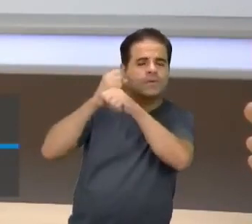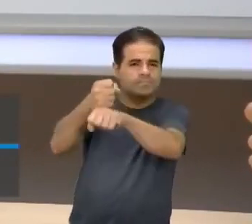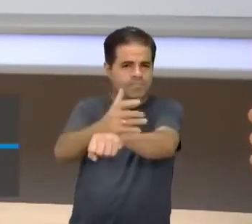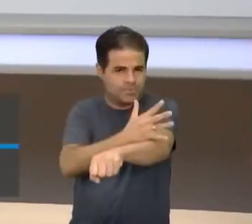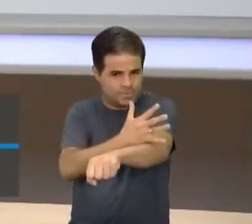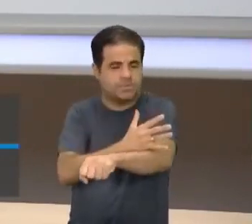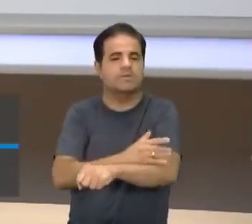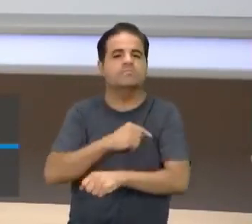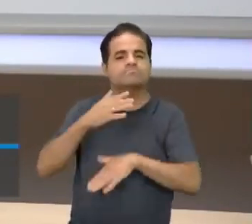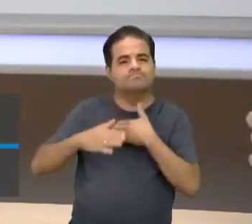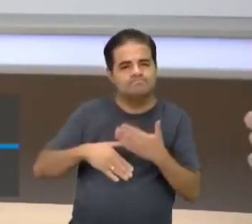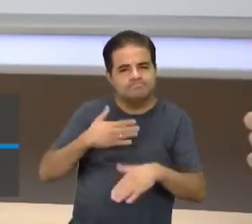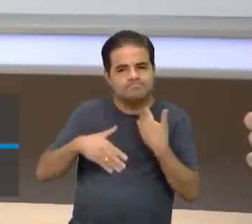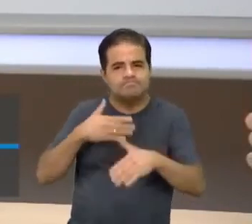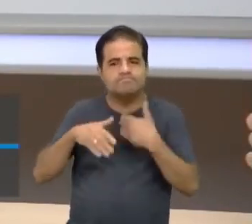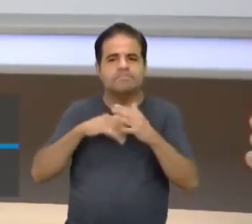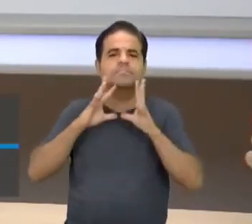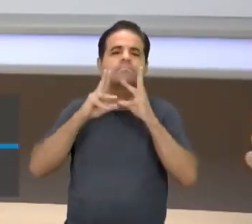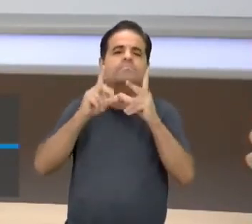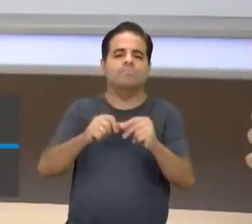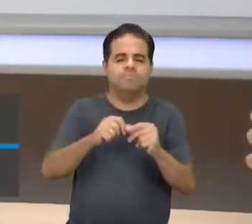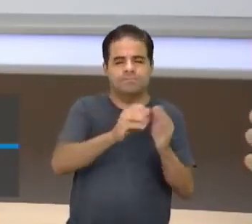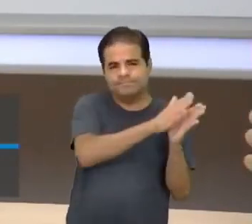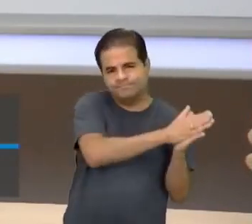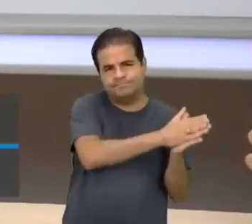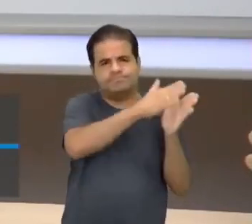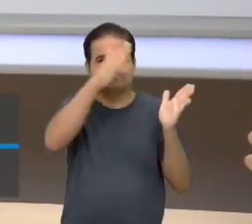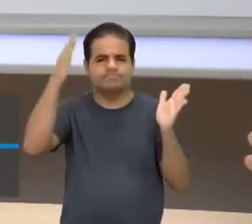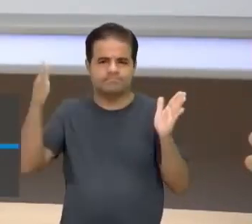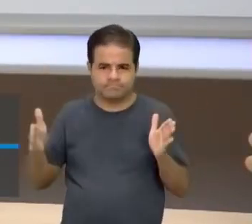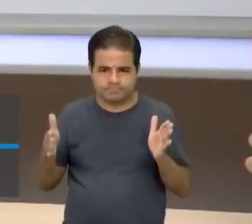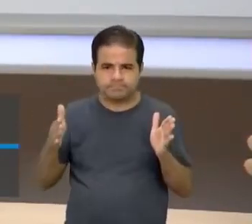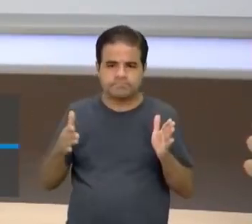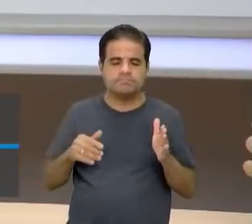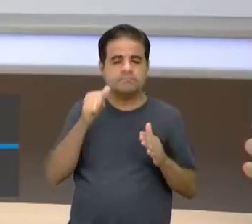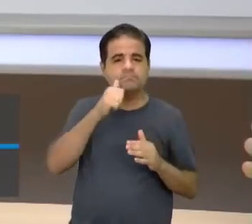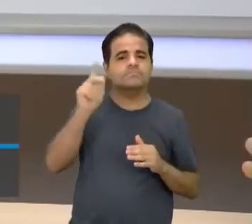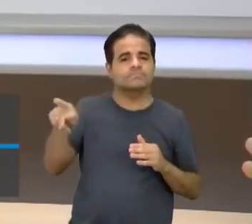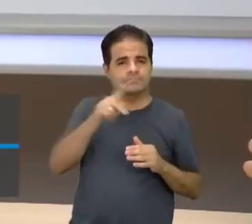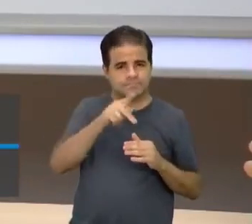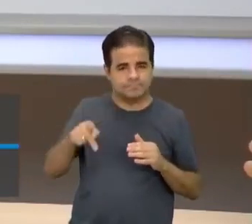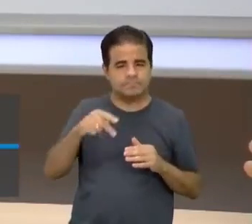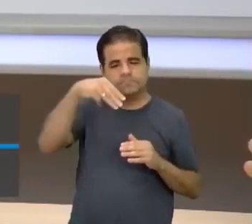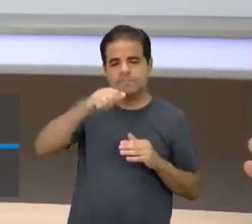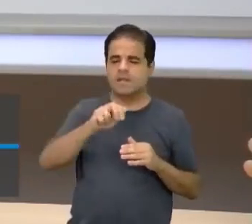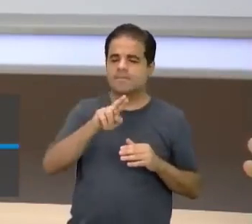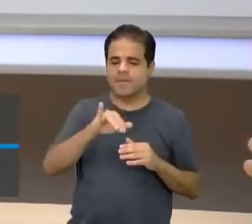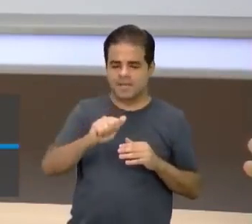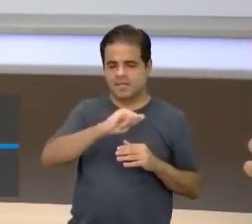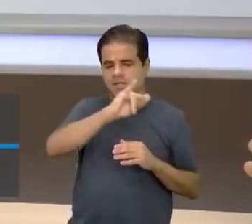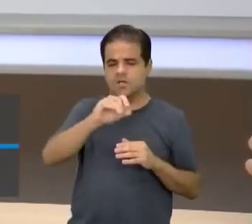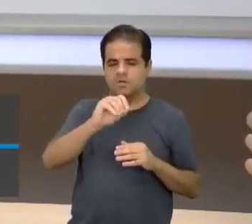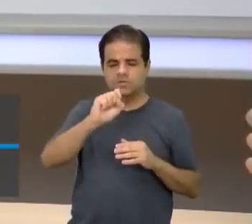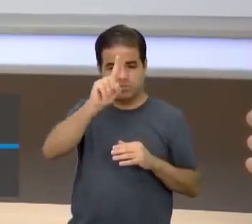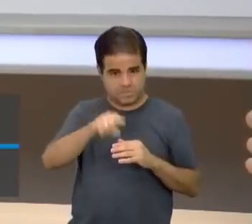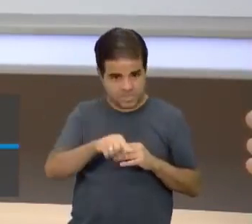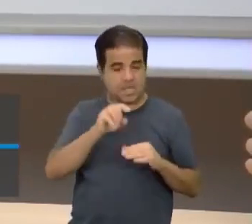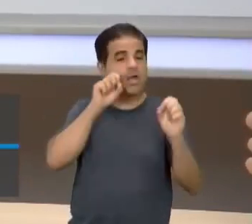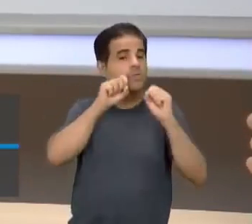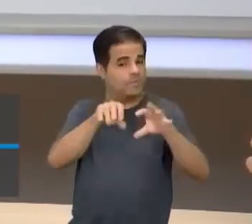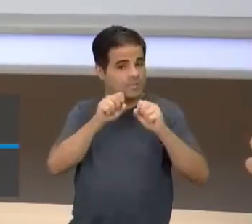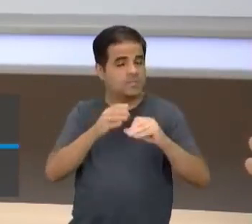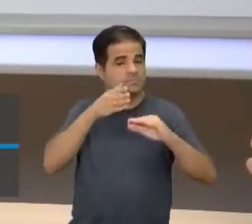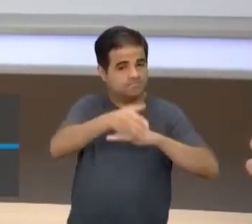emocional, transcendendo a todas as dimensões. E professora Maria José, educação que